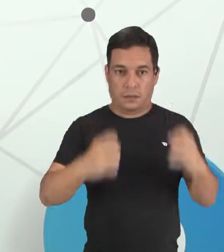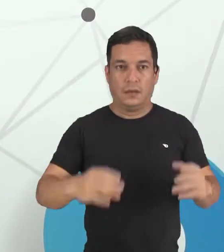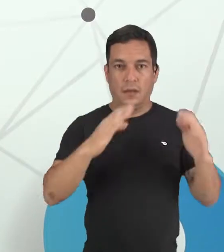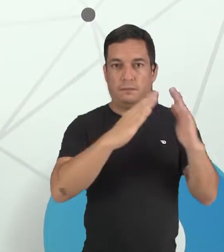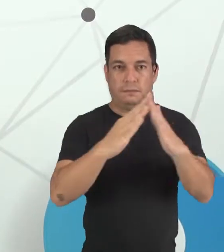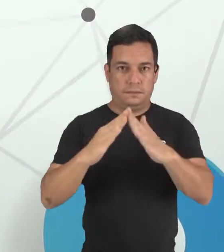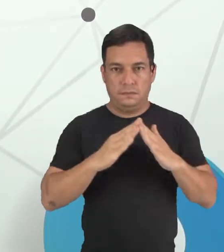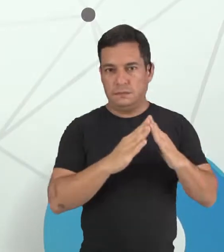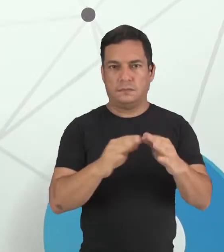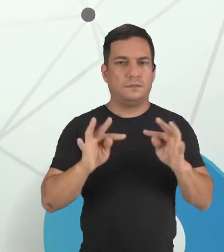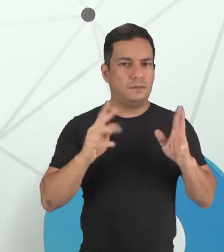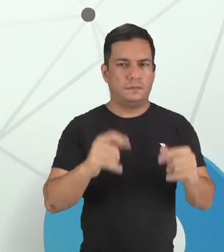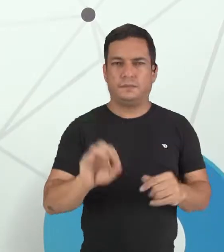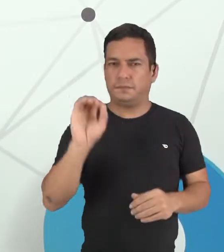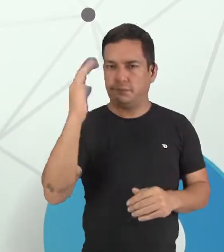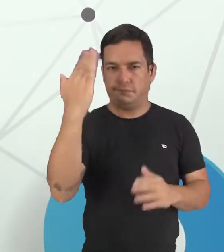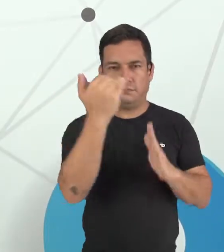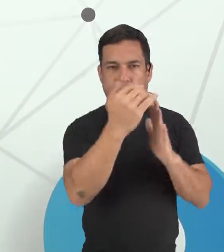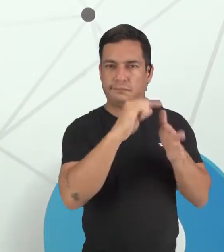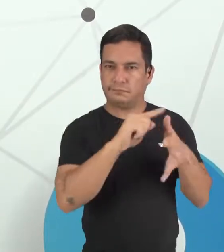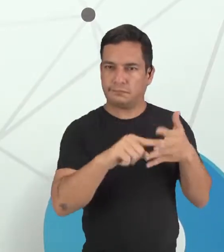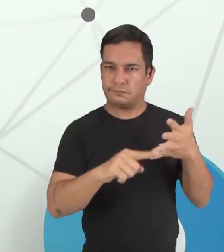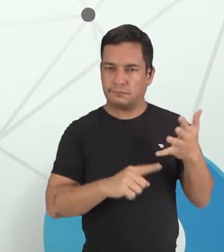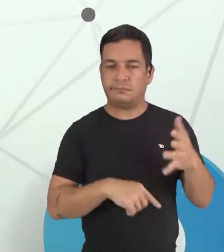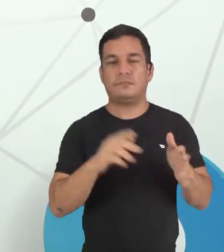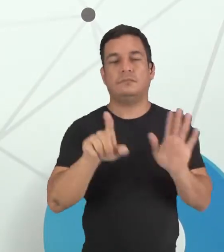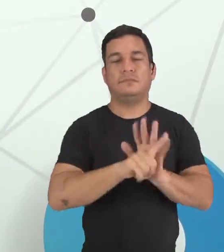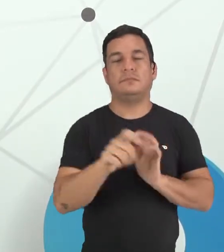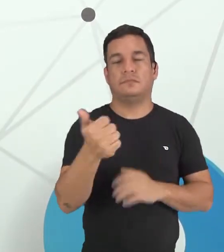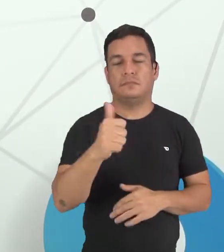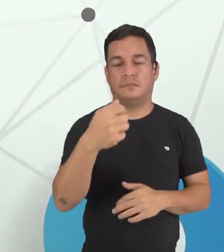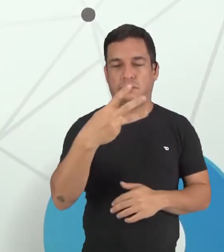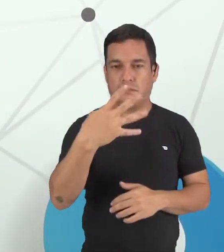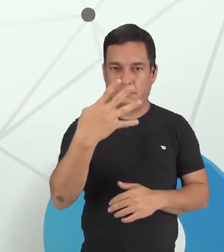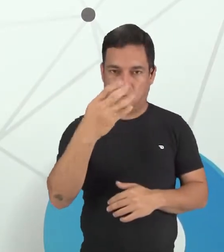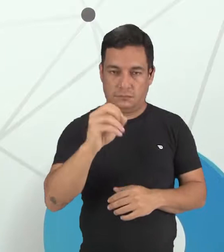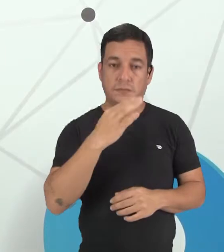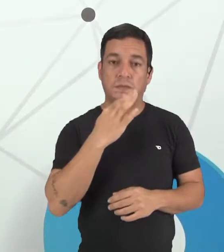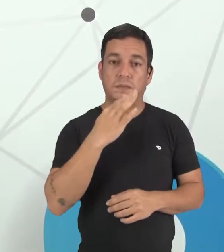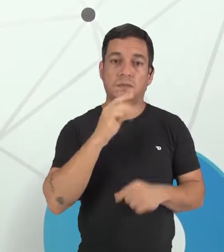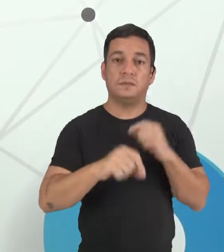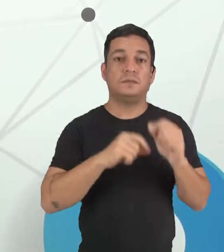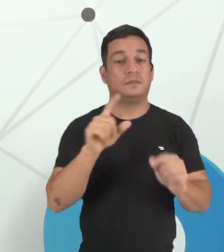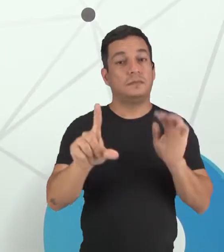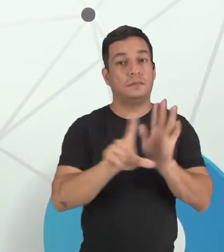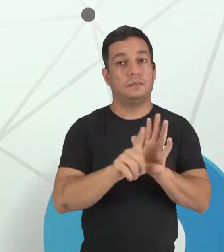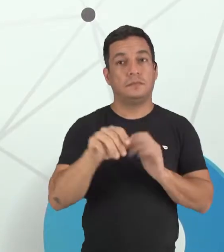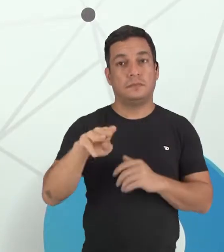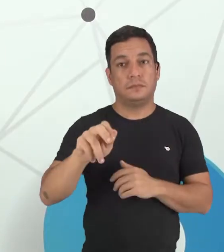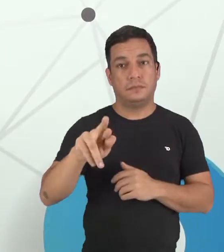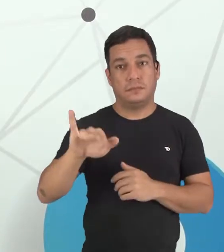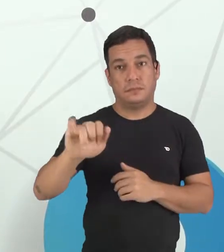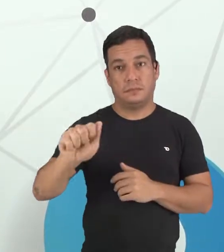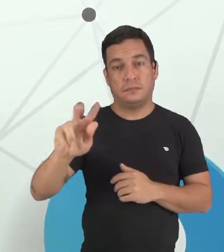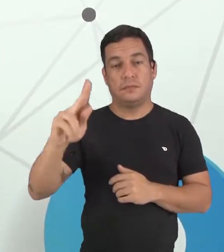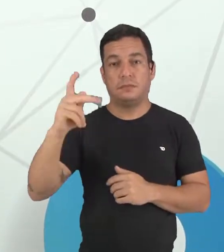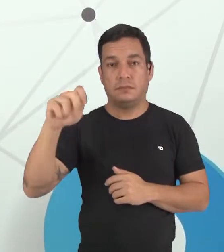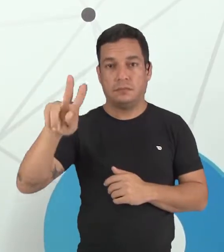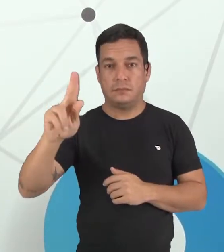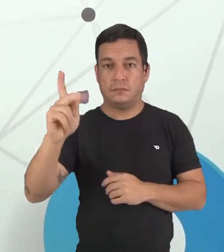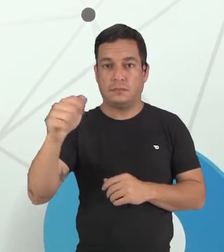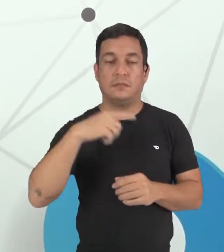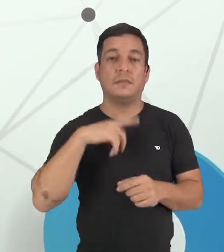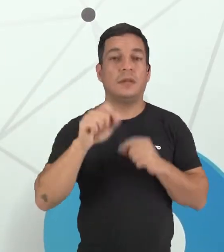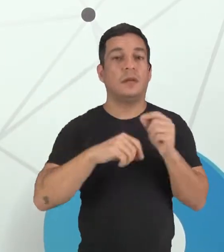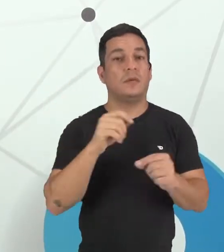doméstica em todas as suas particularidades. A Lei 11.340, mais conhecida como a Lei Maria da Penha, ela também nos